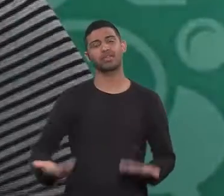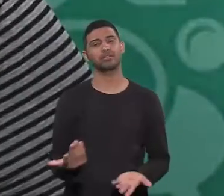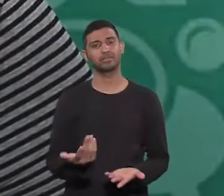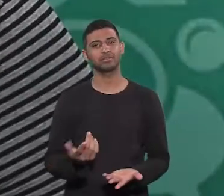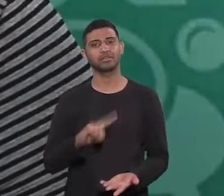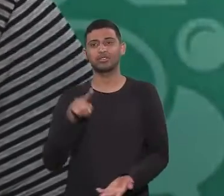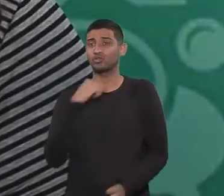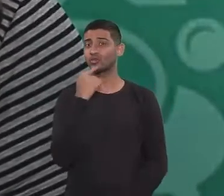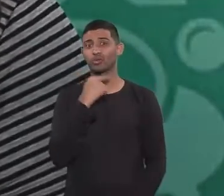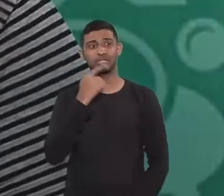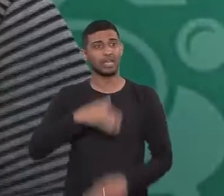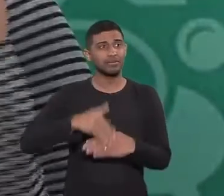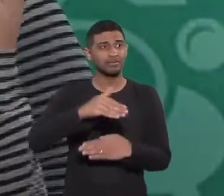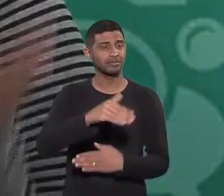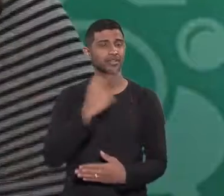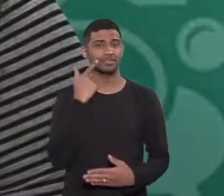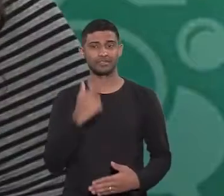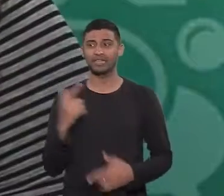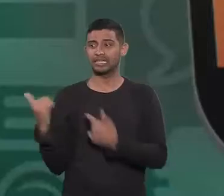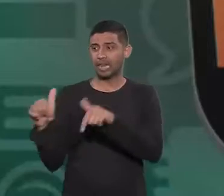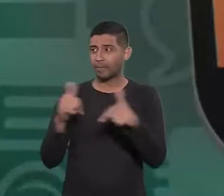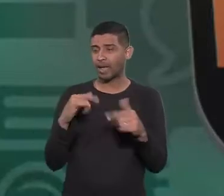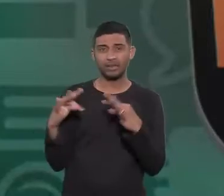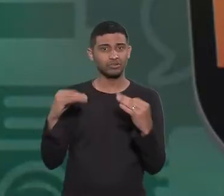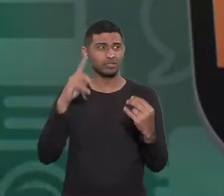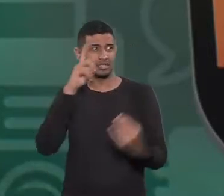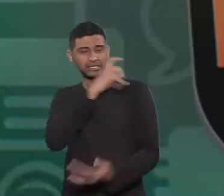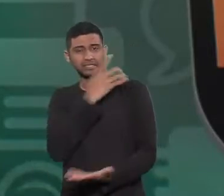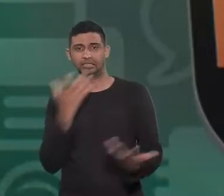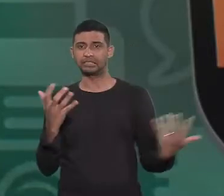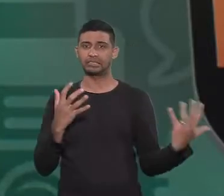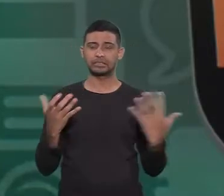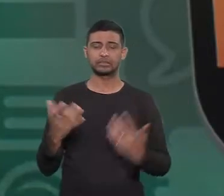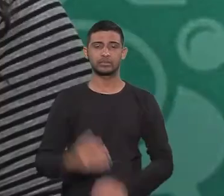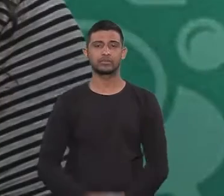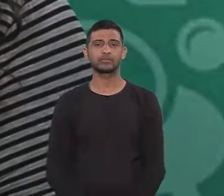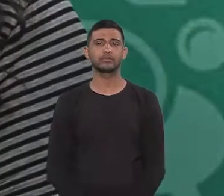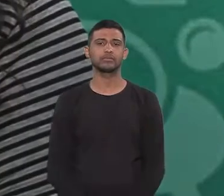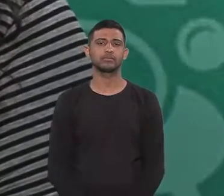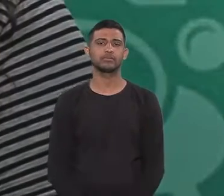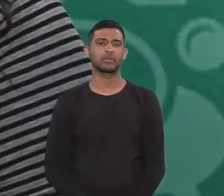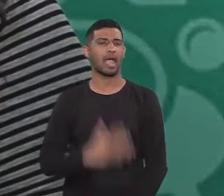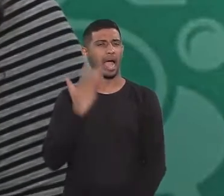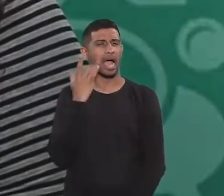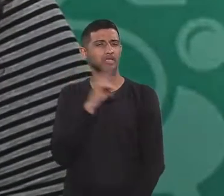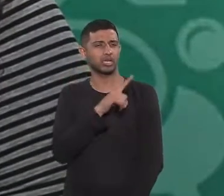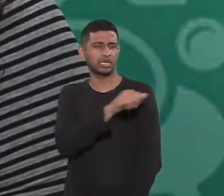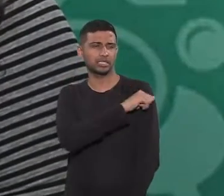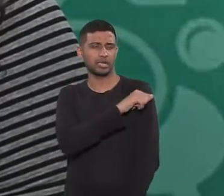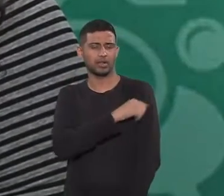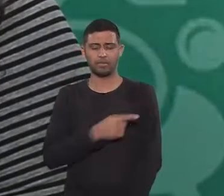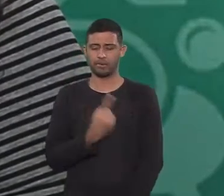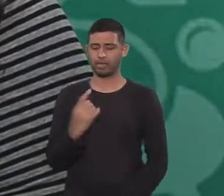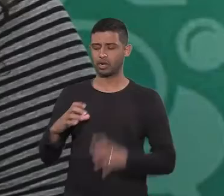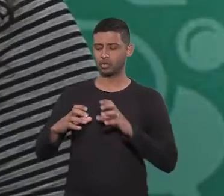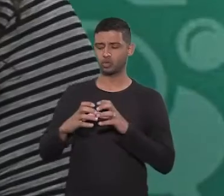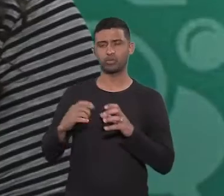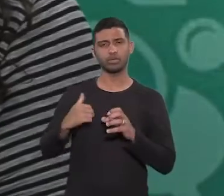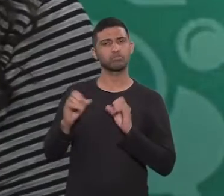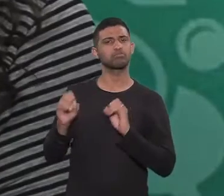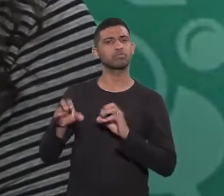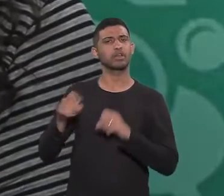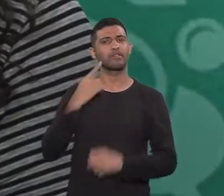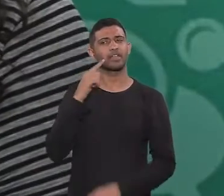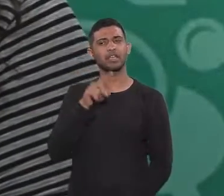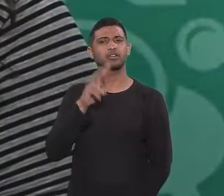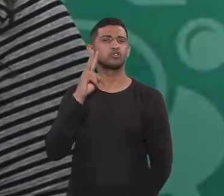pode mudar completamente a vida delas, porque elas podem não conseguir mais com a vida, o trabalho, tudo puxa a gente, né? Eu acho que os alunos da primeira